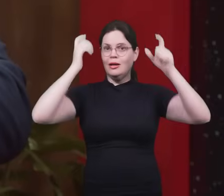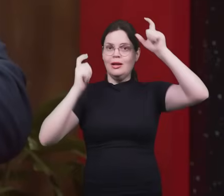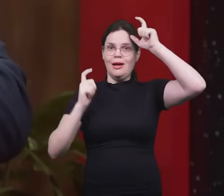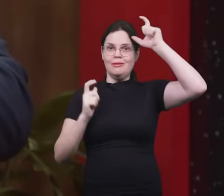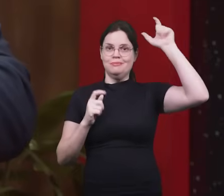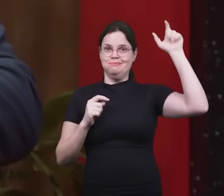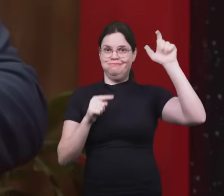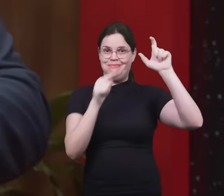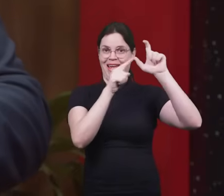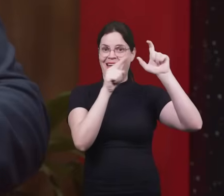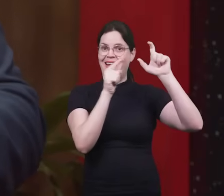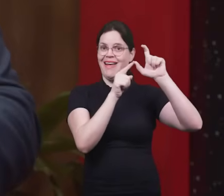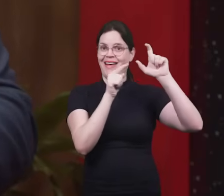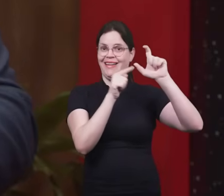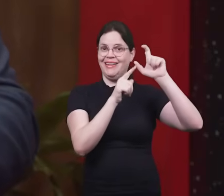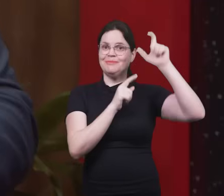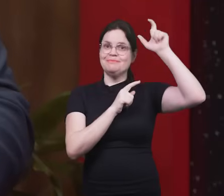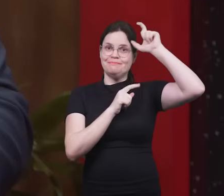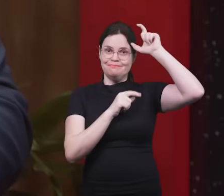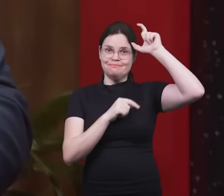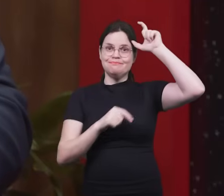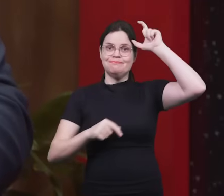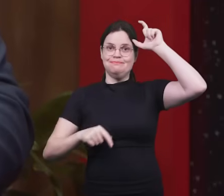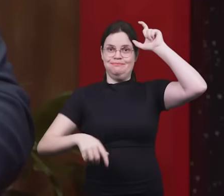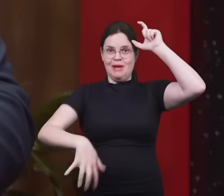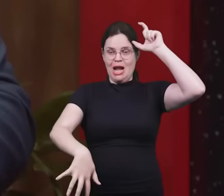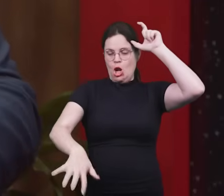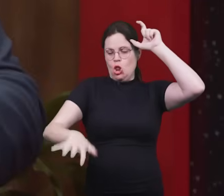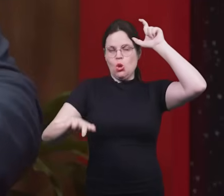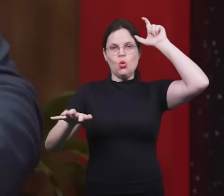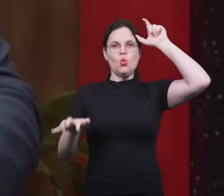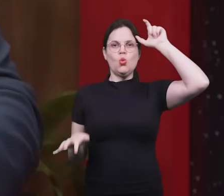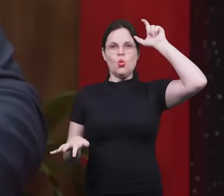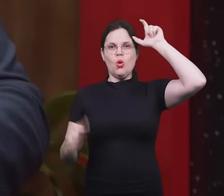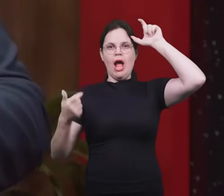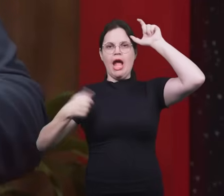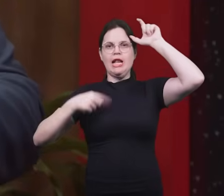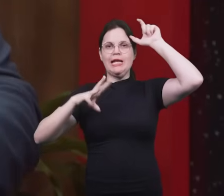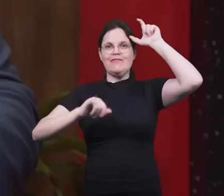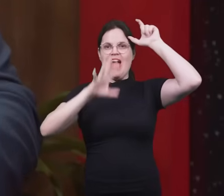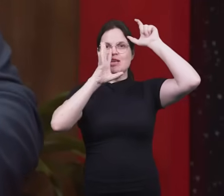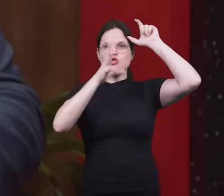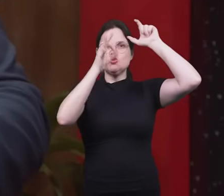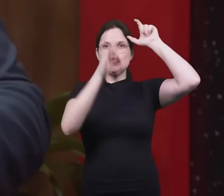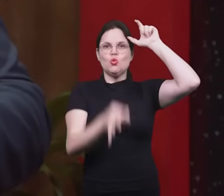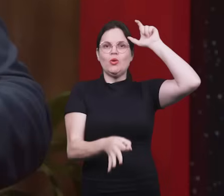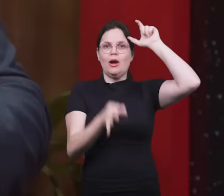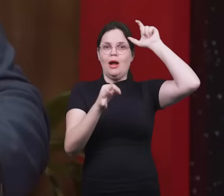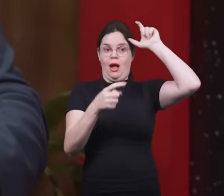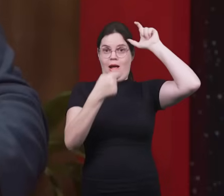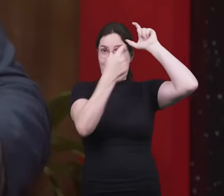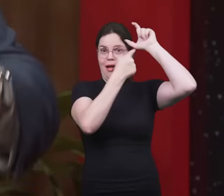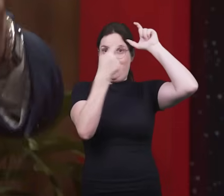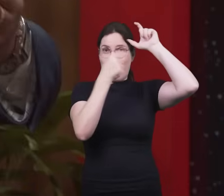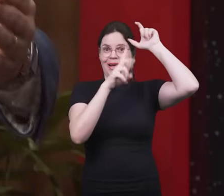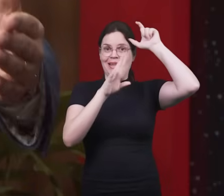adversário. Ou seja, o trono fala do governo, daquele que julga, daquele que tem o poder, daquele que determina. Como o pastor Douglas